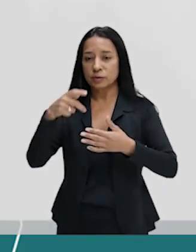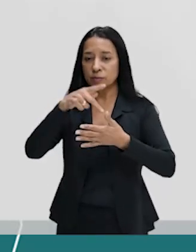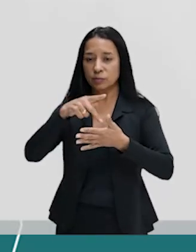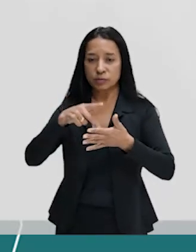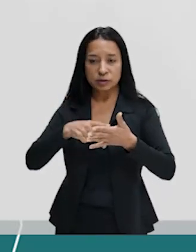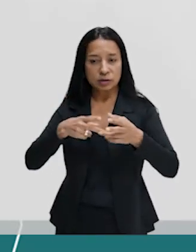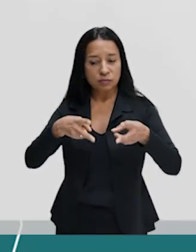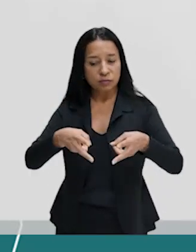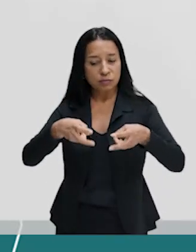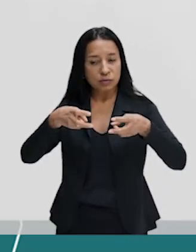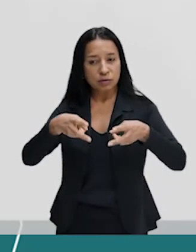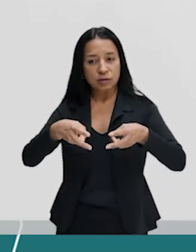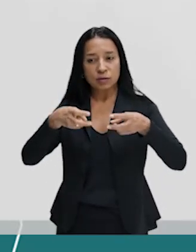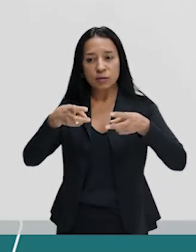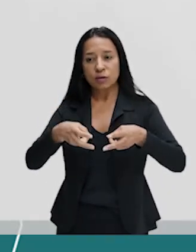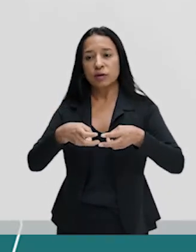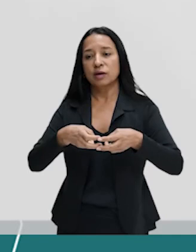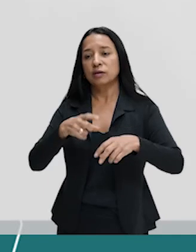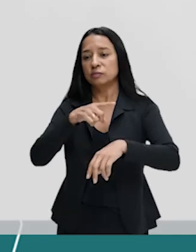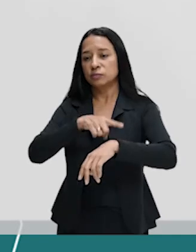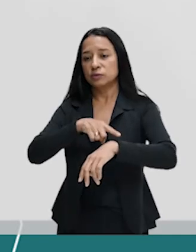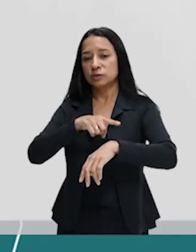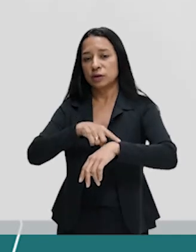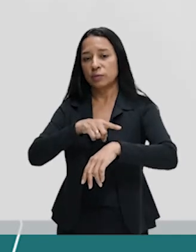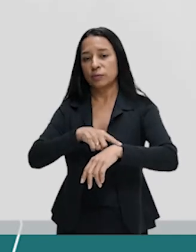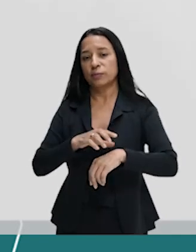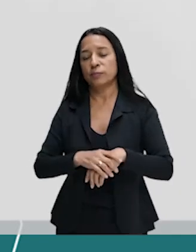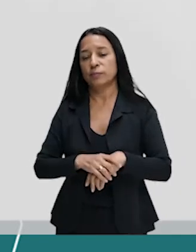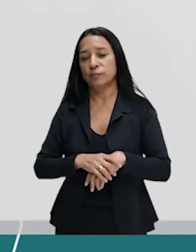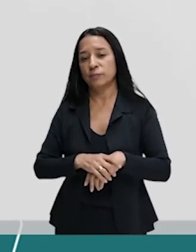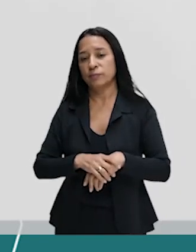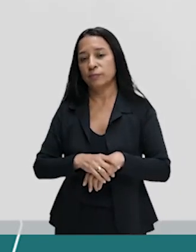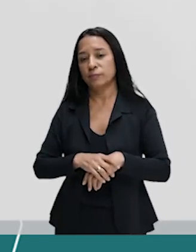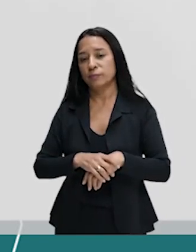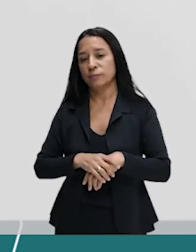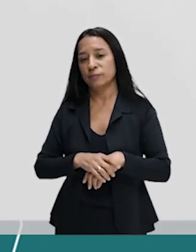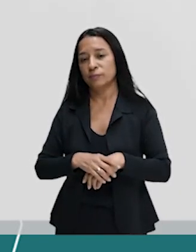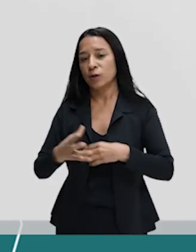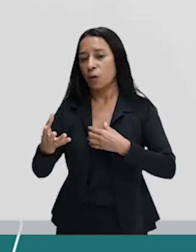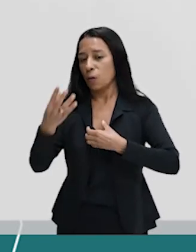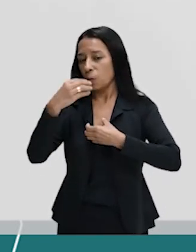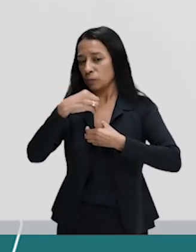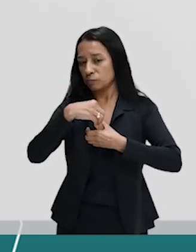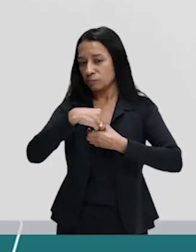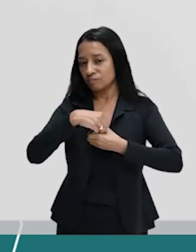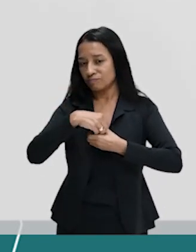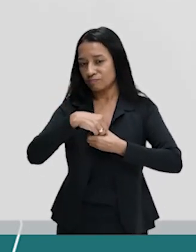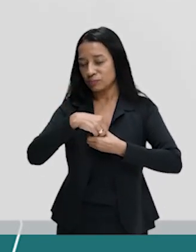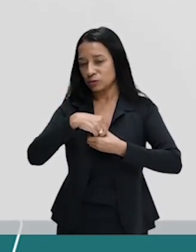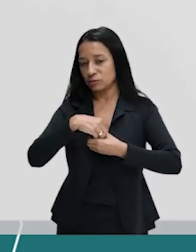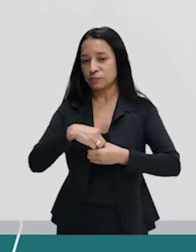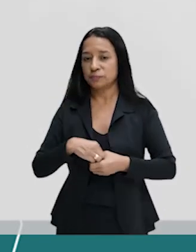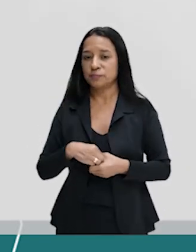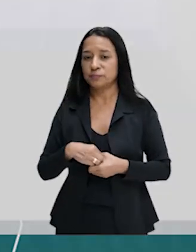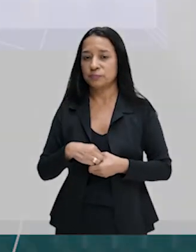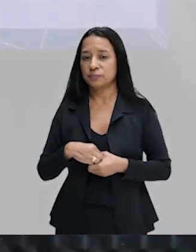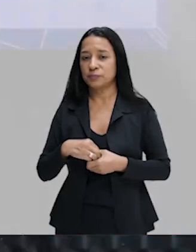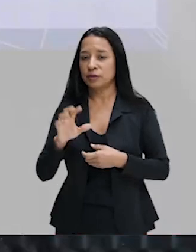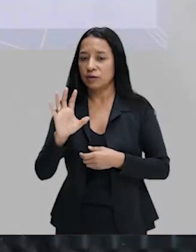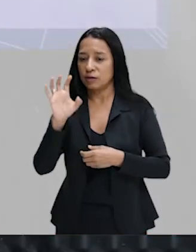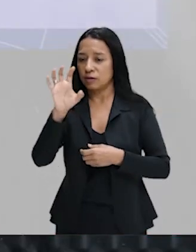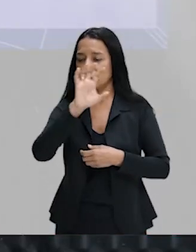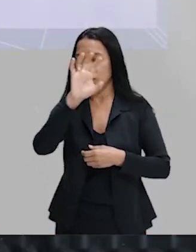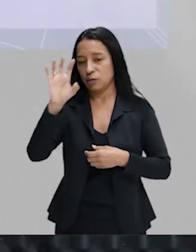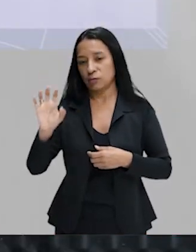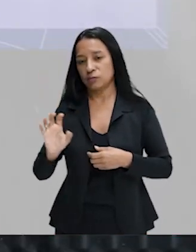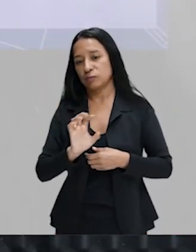intimista, regionalista e urbana. Quando eu falo de intimista, tem a ver com íntimo, com particular, com muito